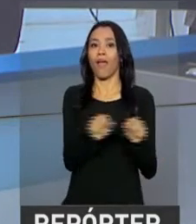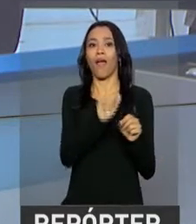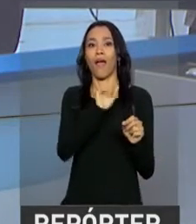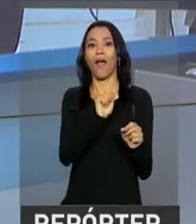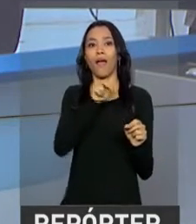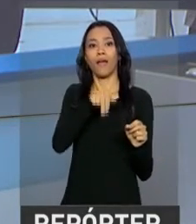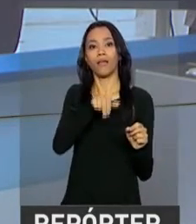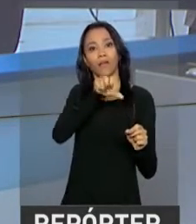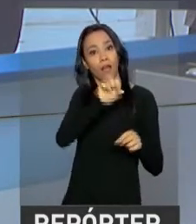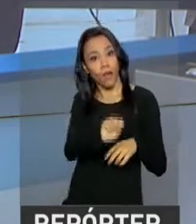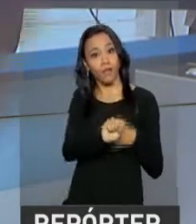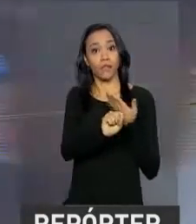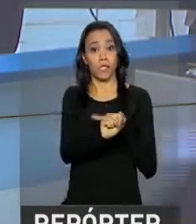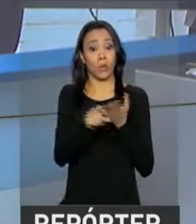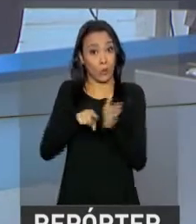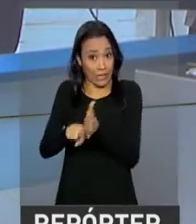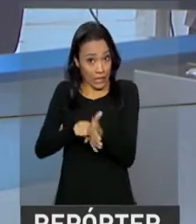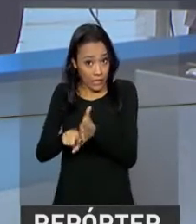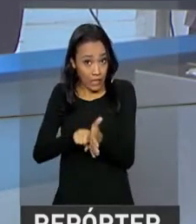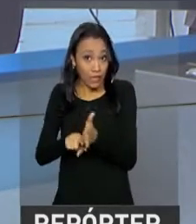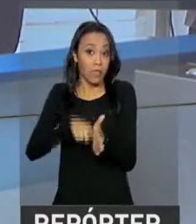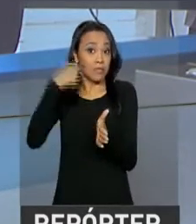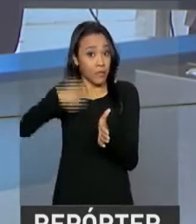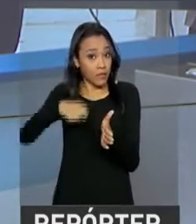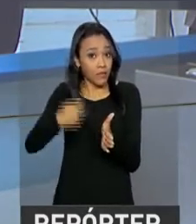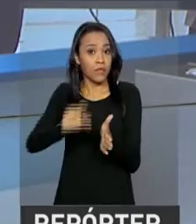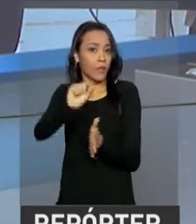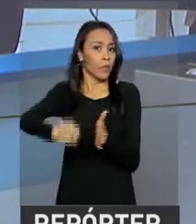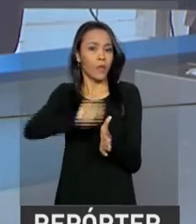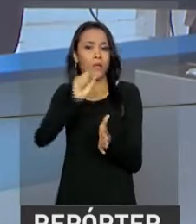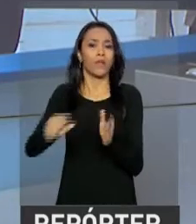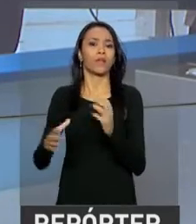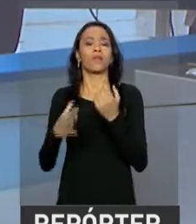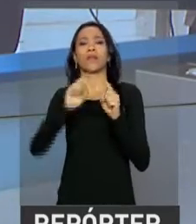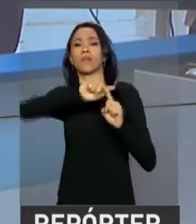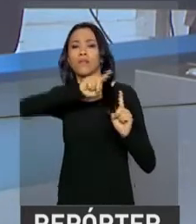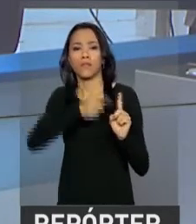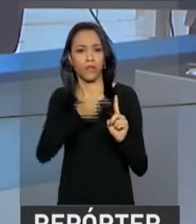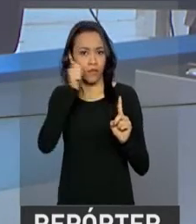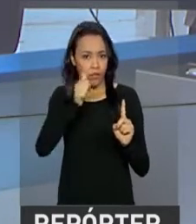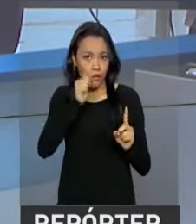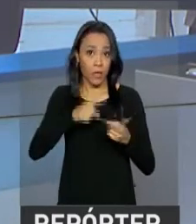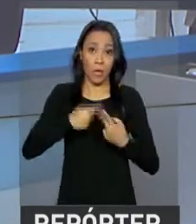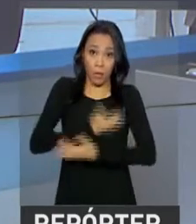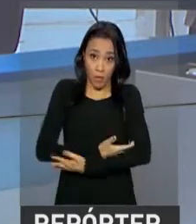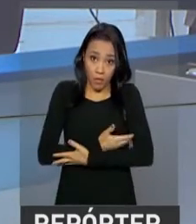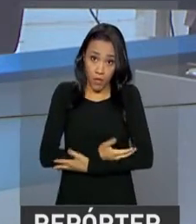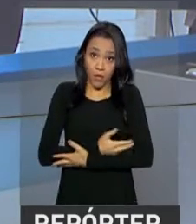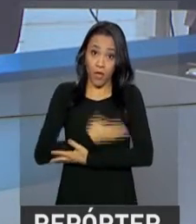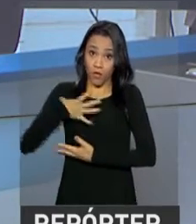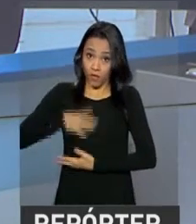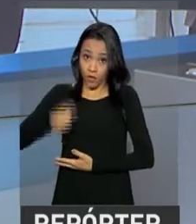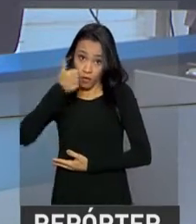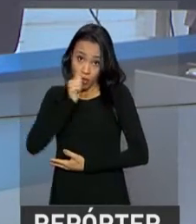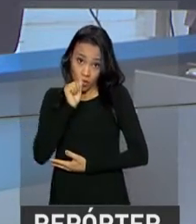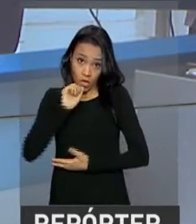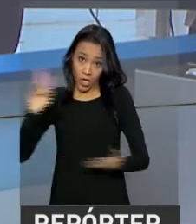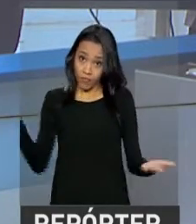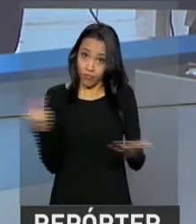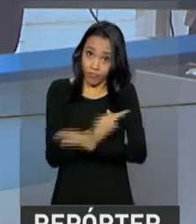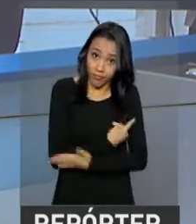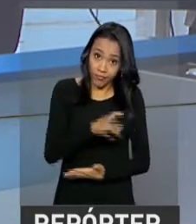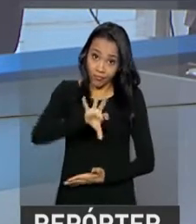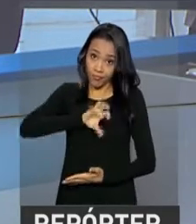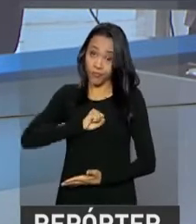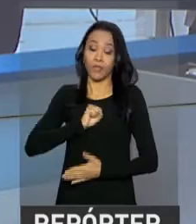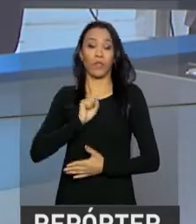Saúde Suplementar. Os exames deverão ser assegurados para gestantes, bebês, filhos de mães com diagnóstico de infecção pelo